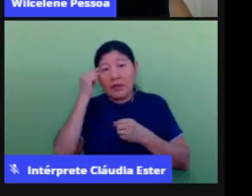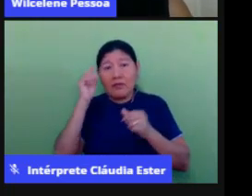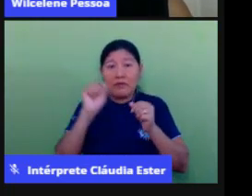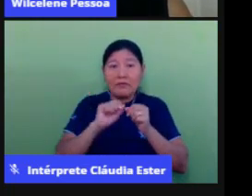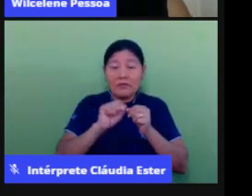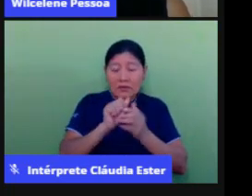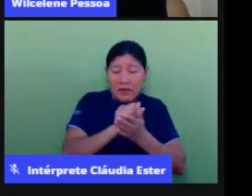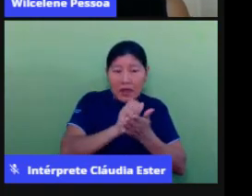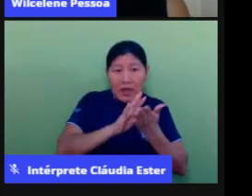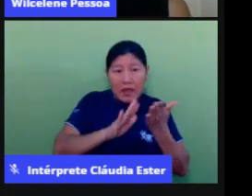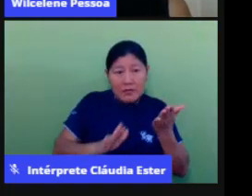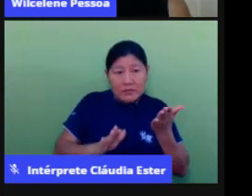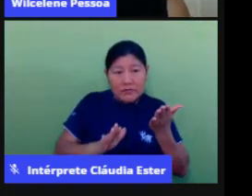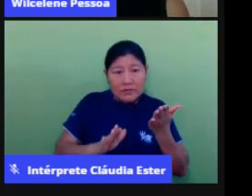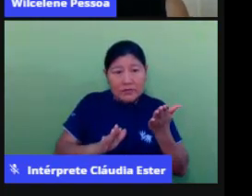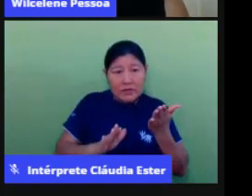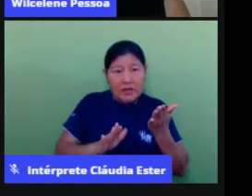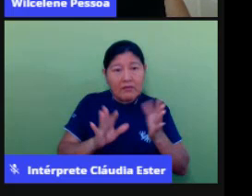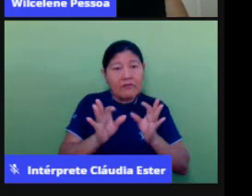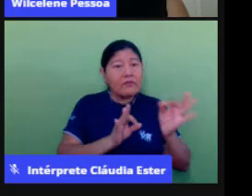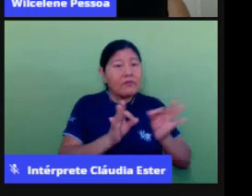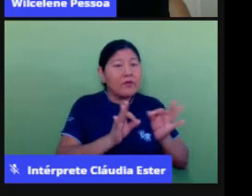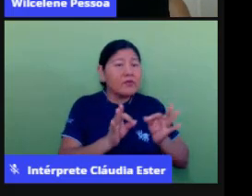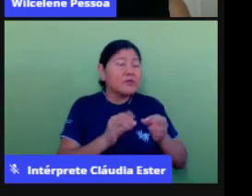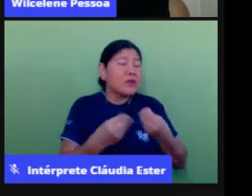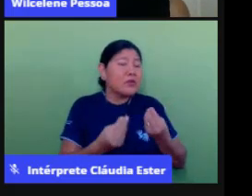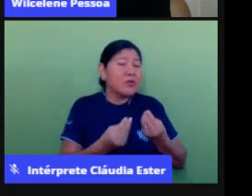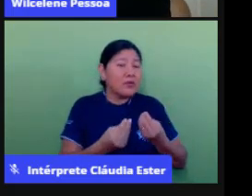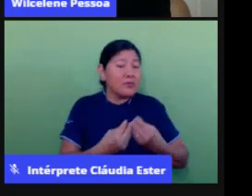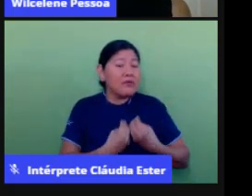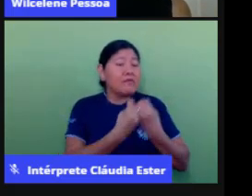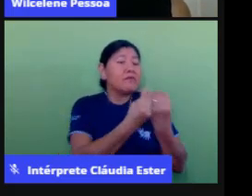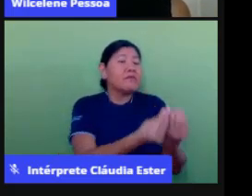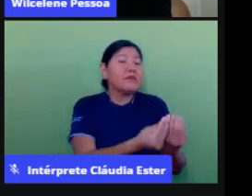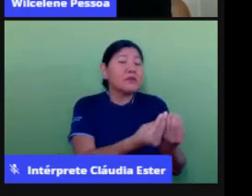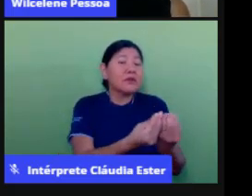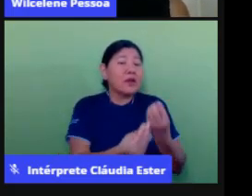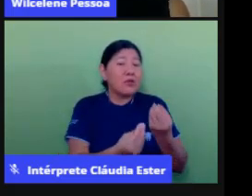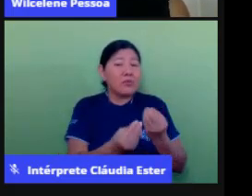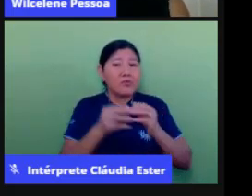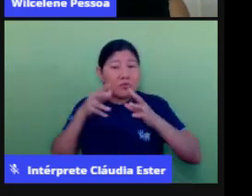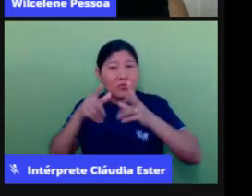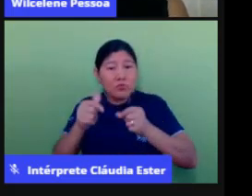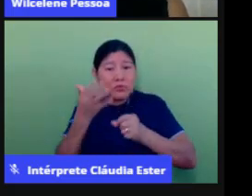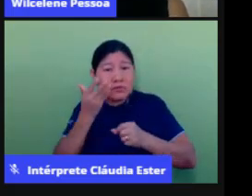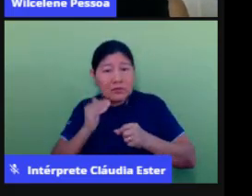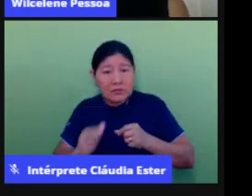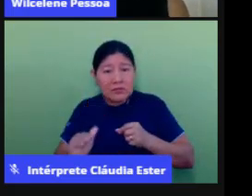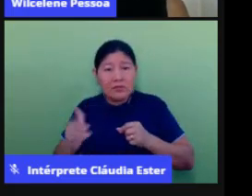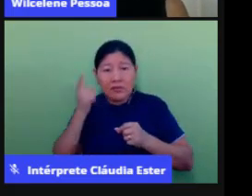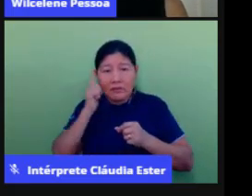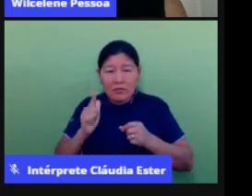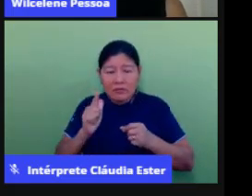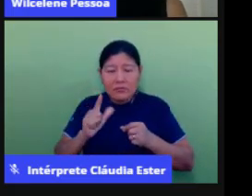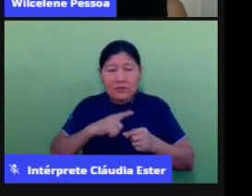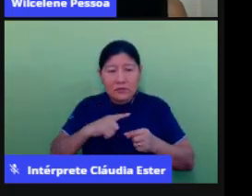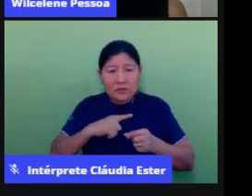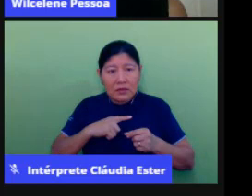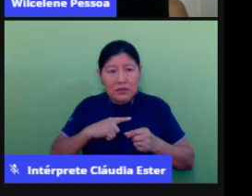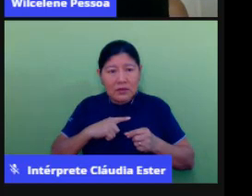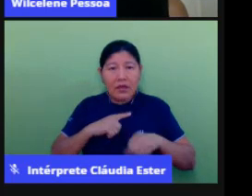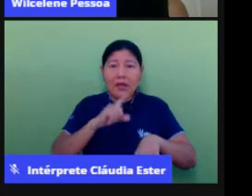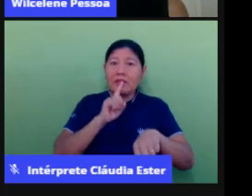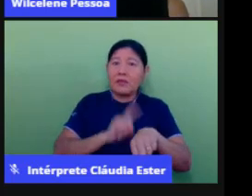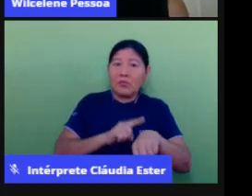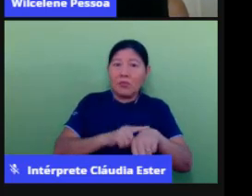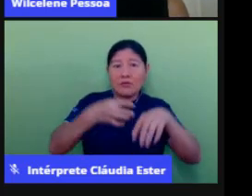atividades, como elas serão disponibilizadas, se todas as crianças terão acesso, vai ser ao mesmo tempo, vai ser tudo